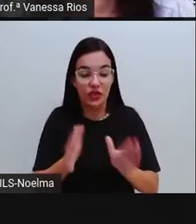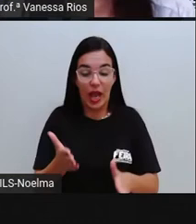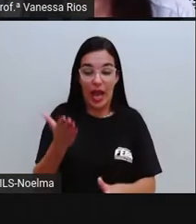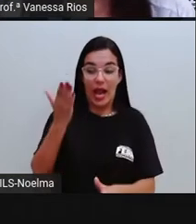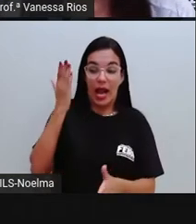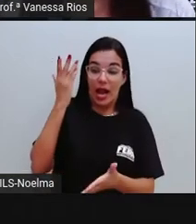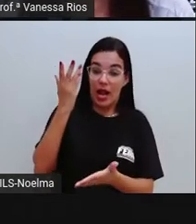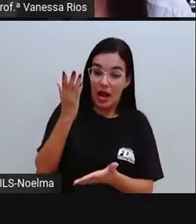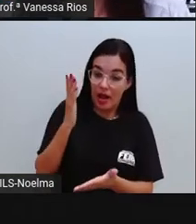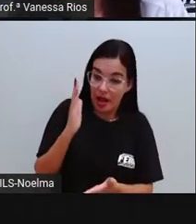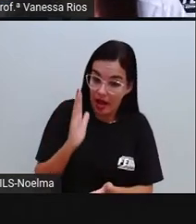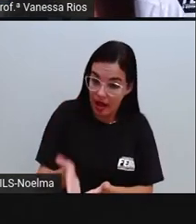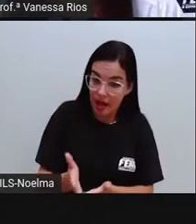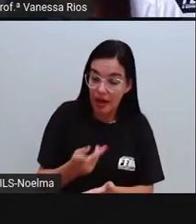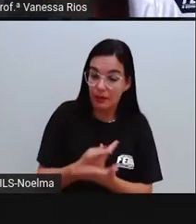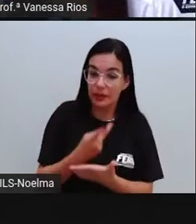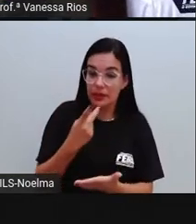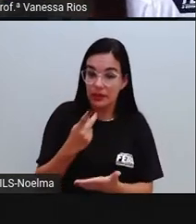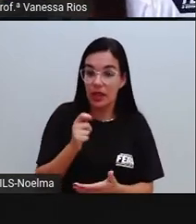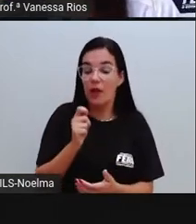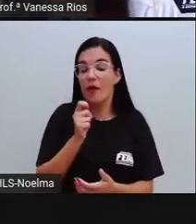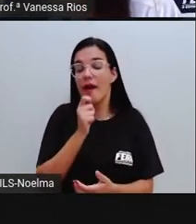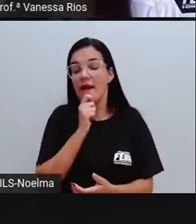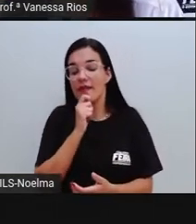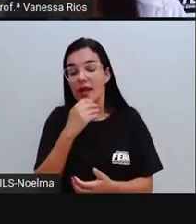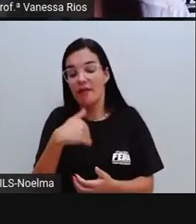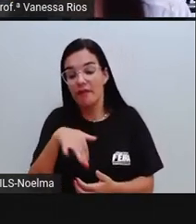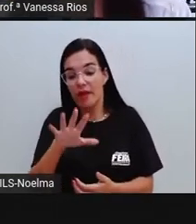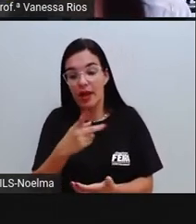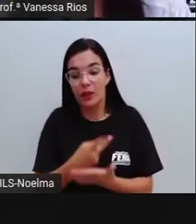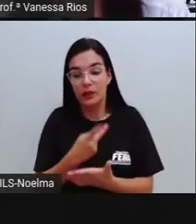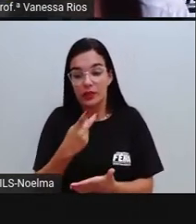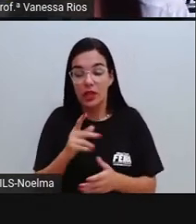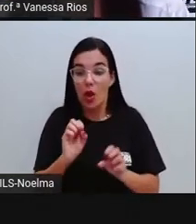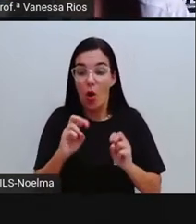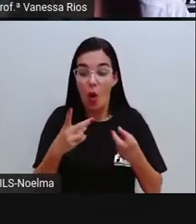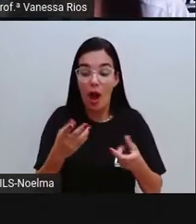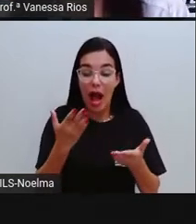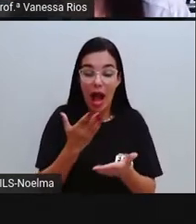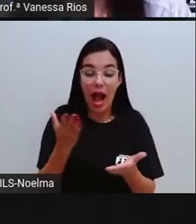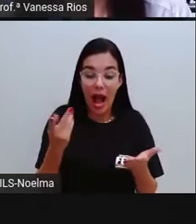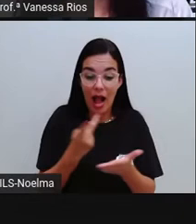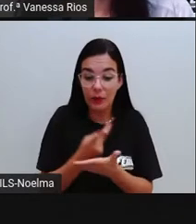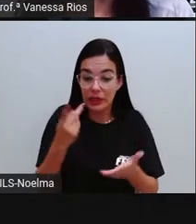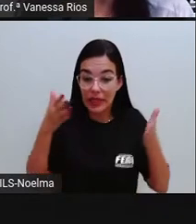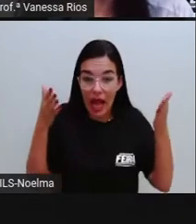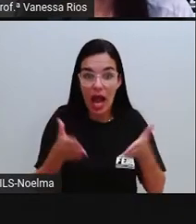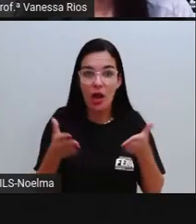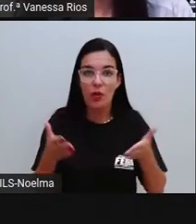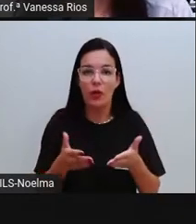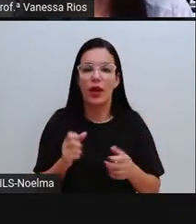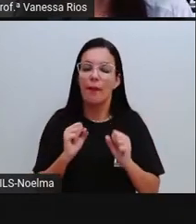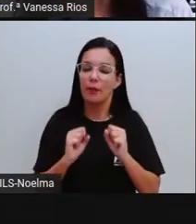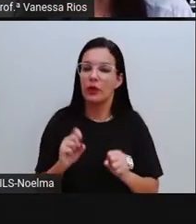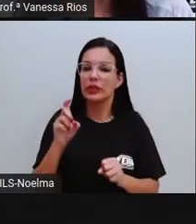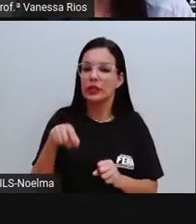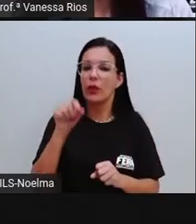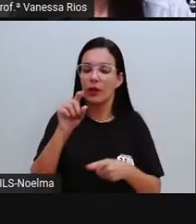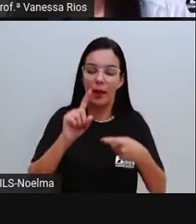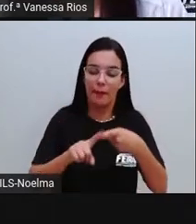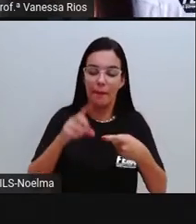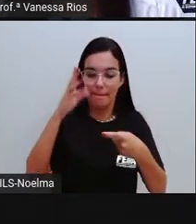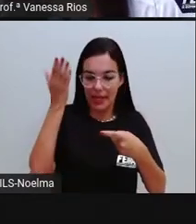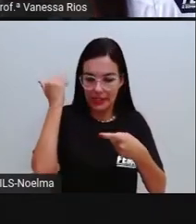que estão acontecendo ou que ainda vão acontecer. Porque os tempos verbais podem ser passado, presente